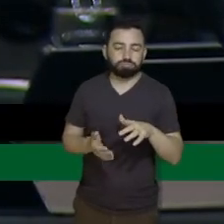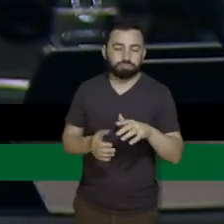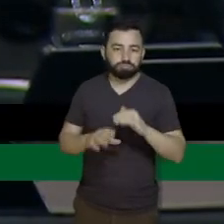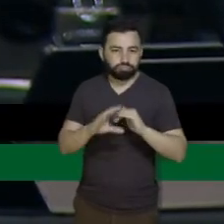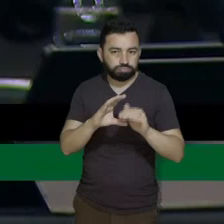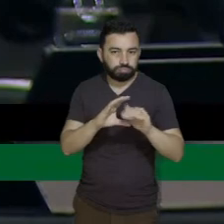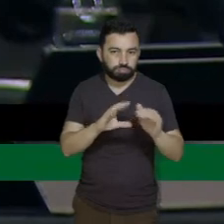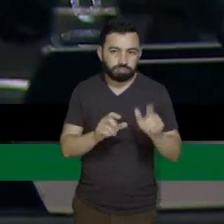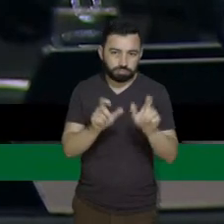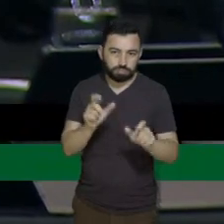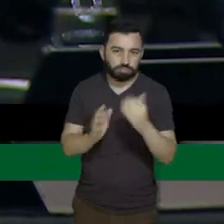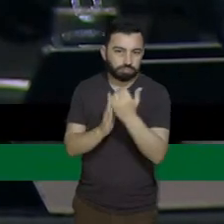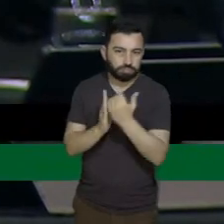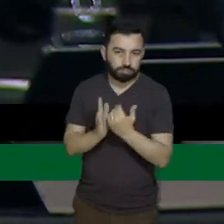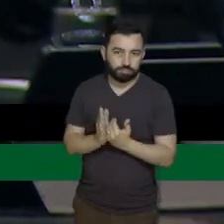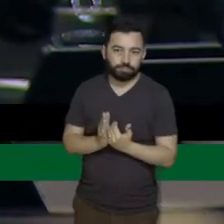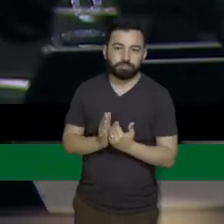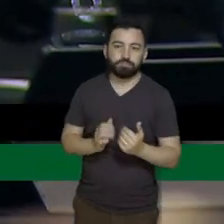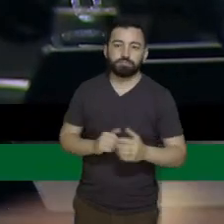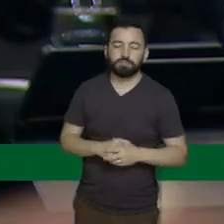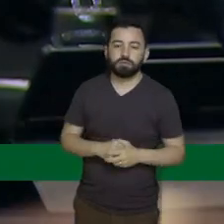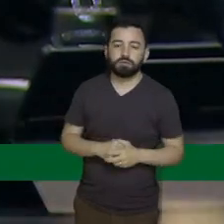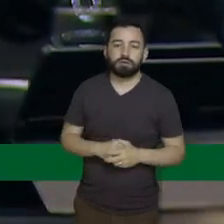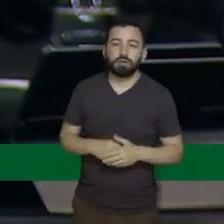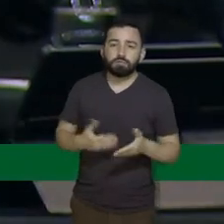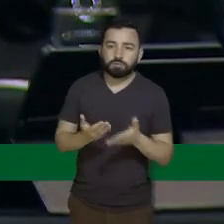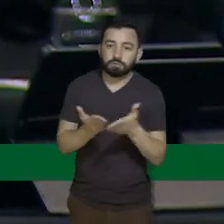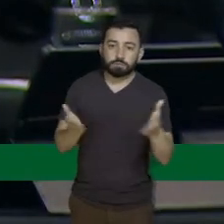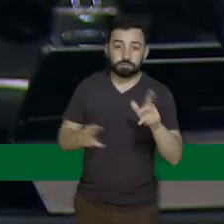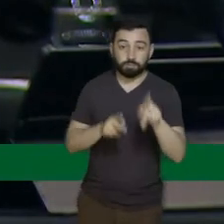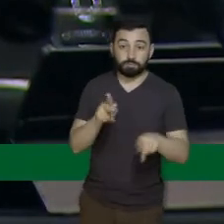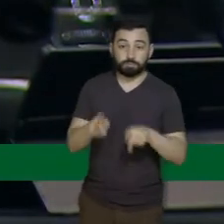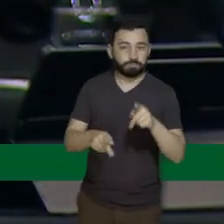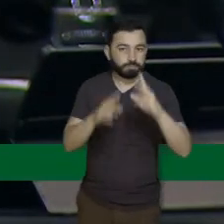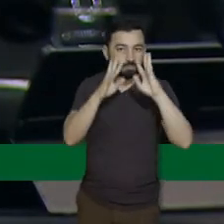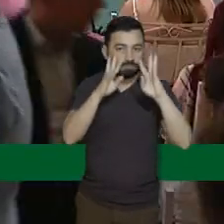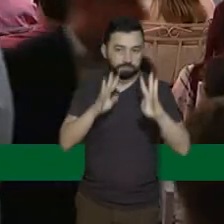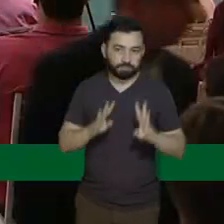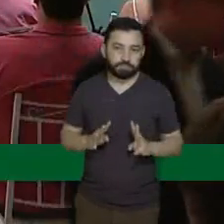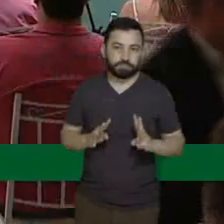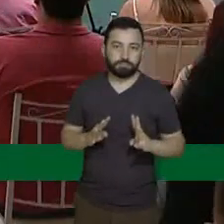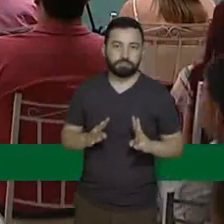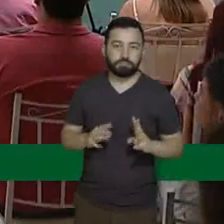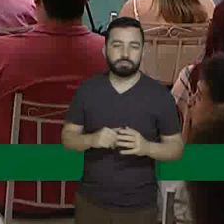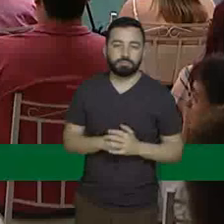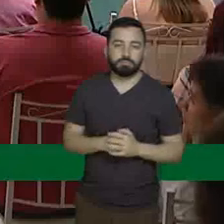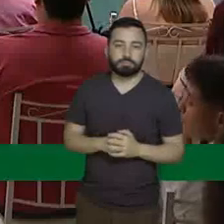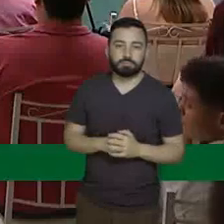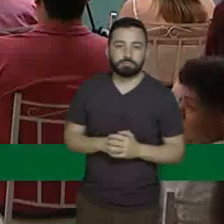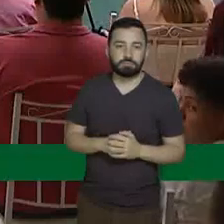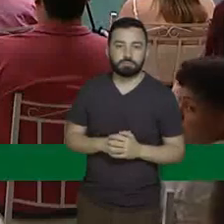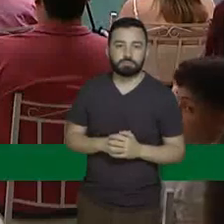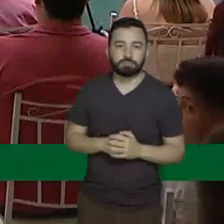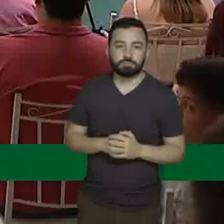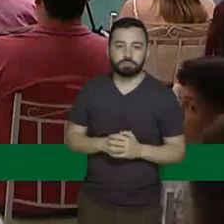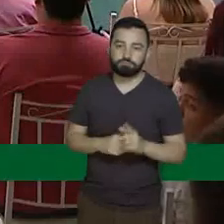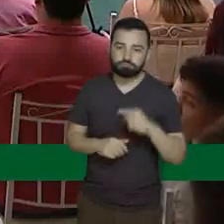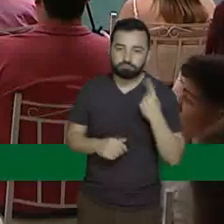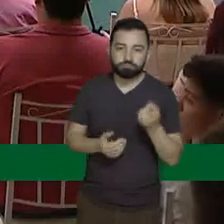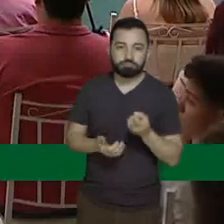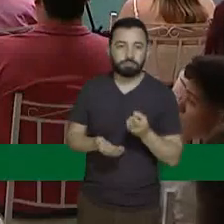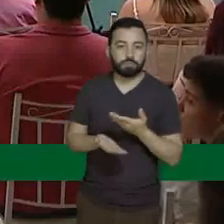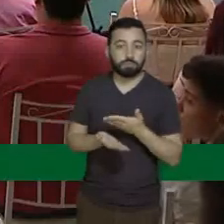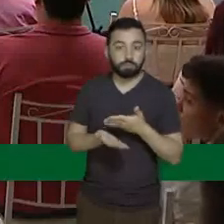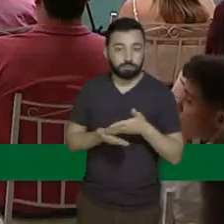eletrônica. Ao público que nos acompanha, para que a gente possa informá-los e